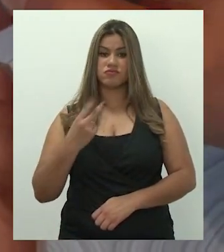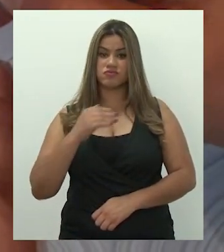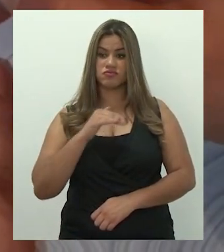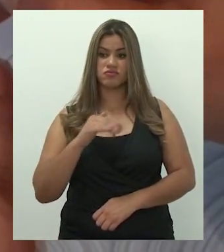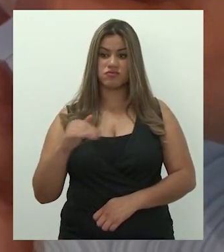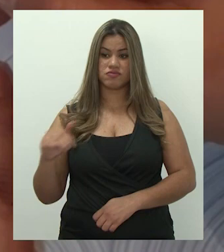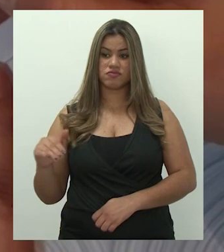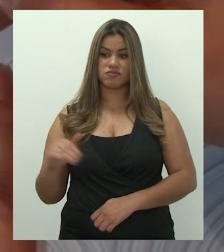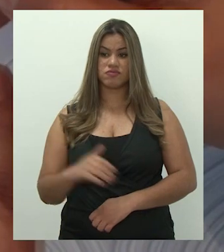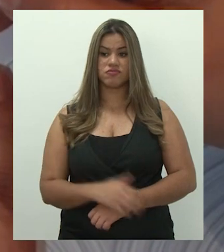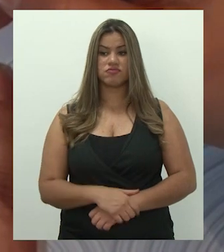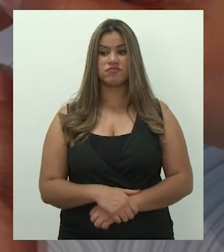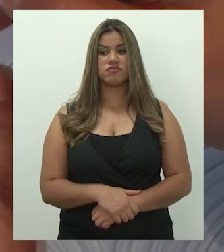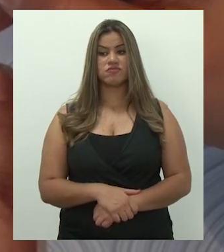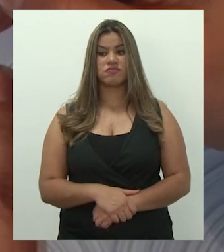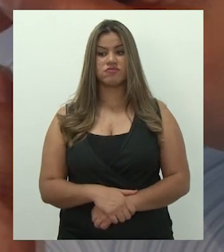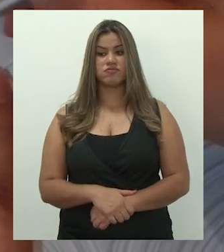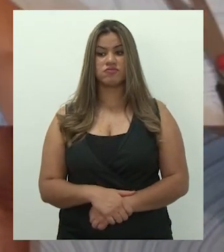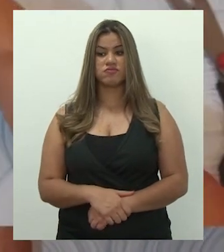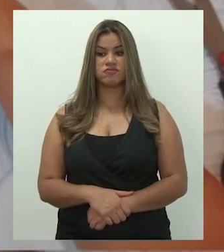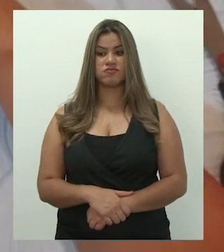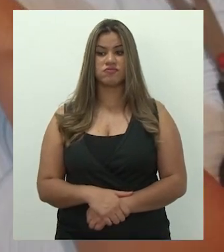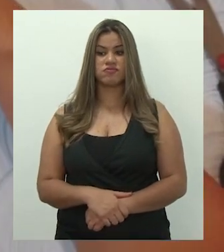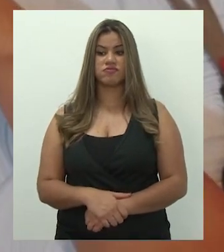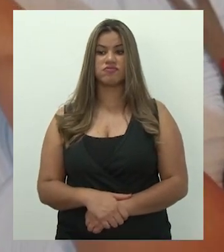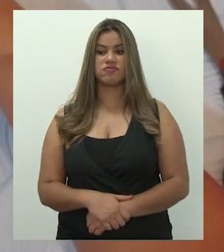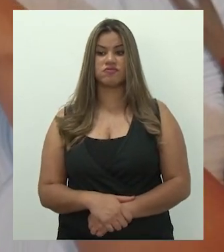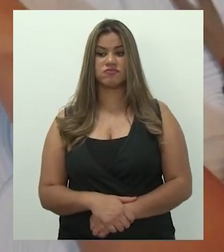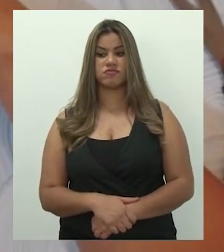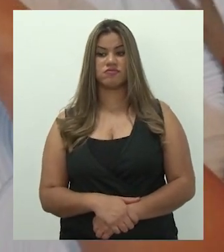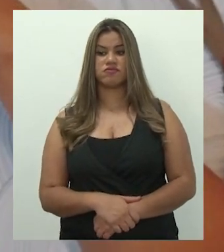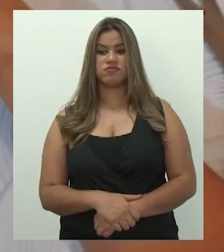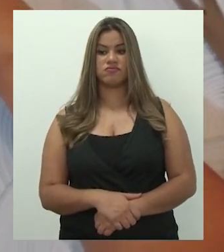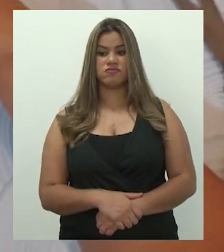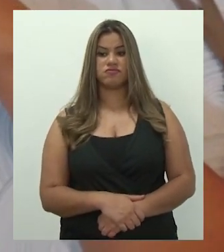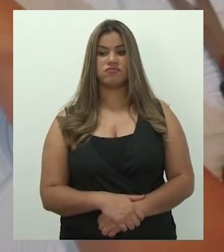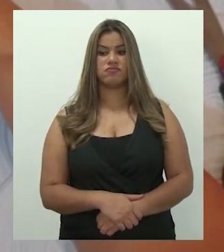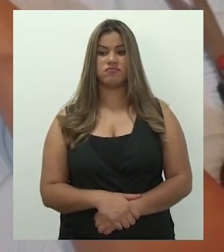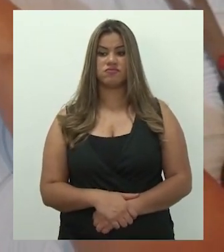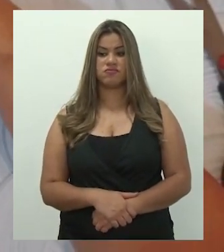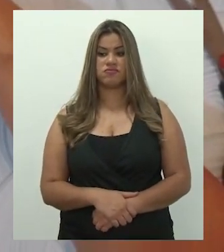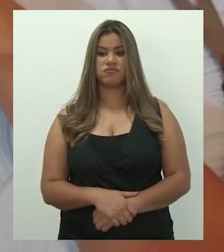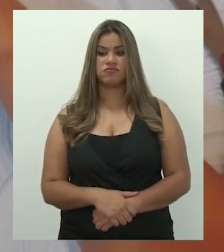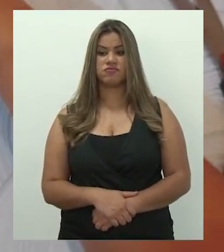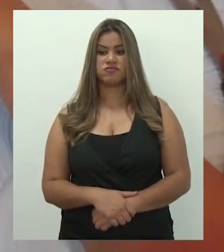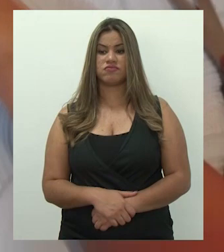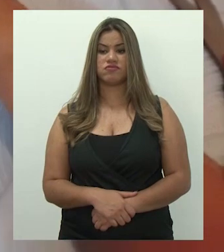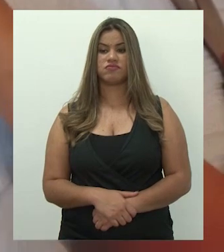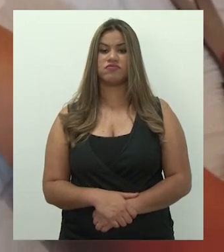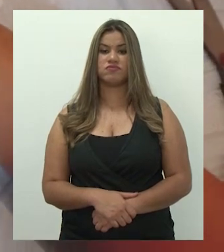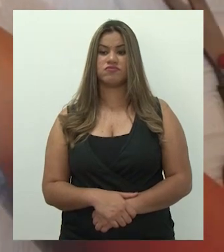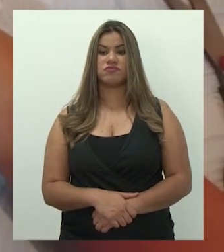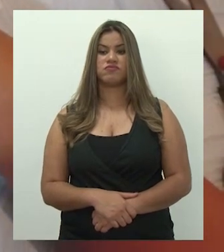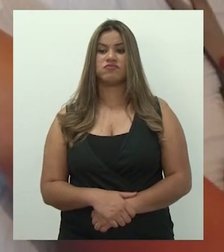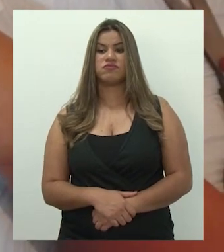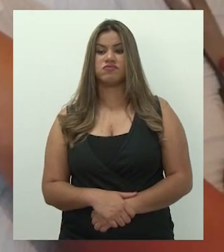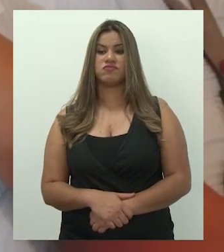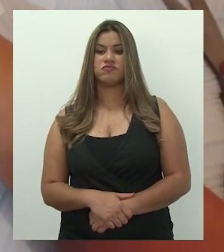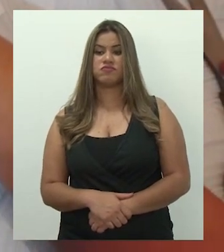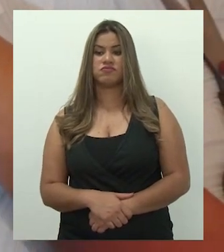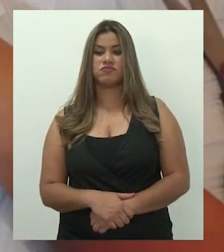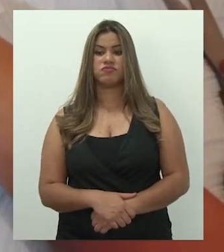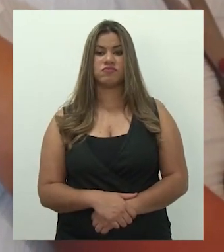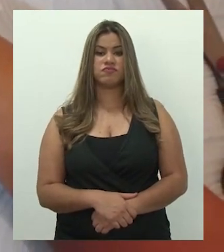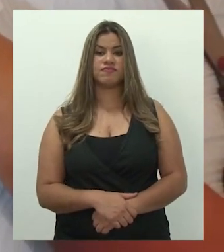O lado direito, a mesma coisa. Você vai traçar 2 linhas na